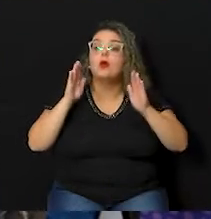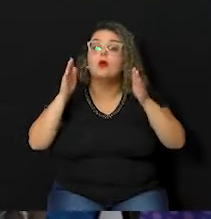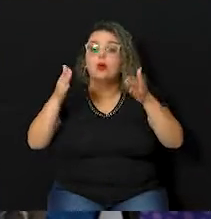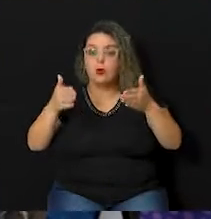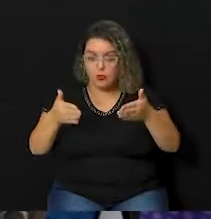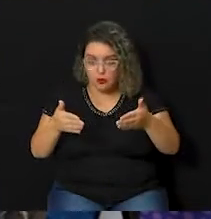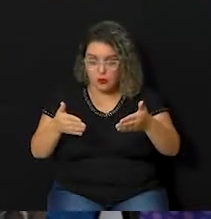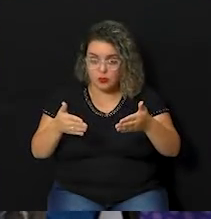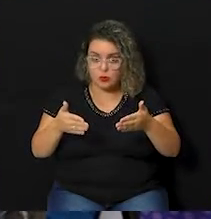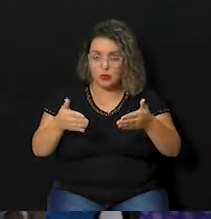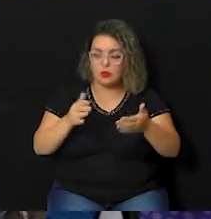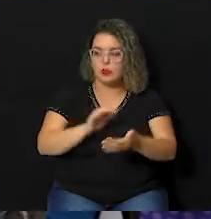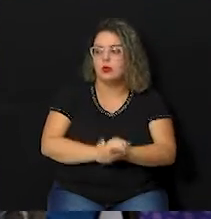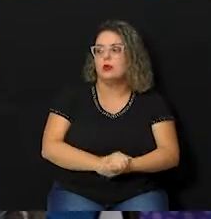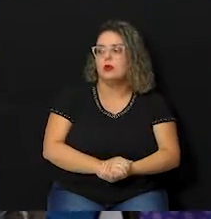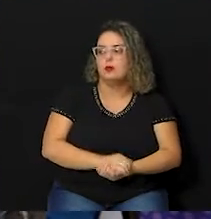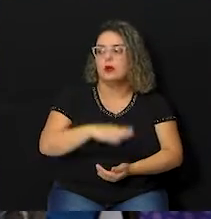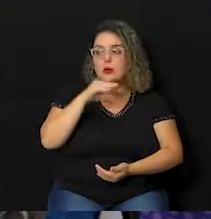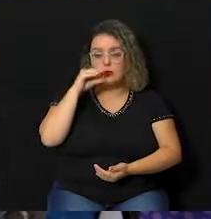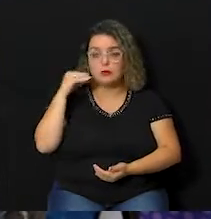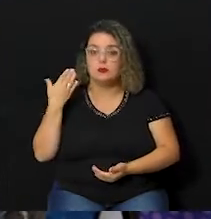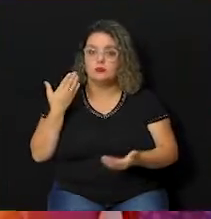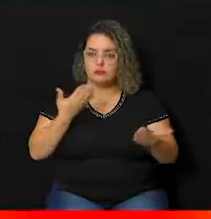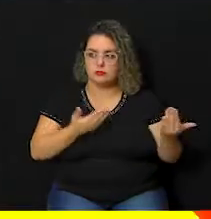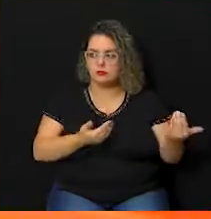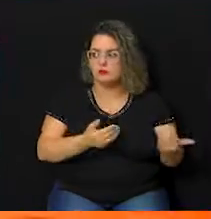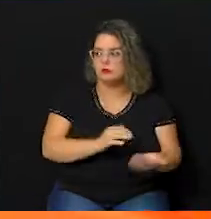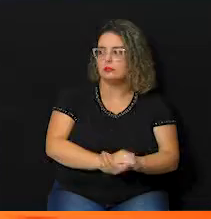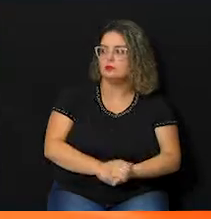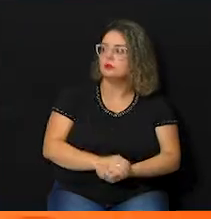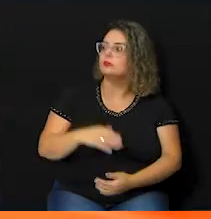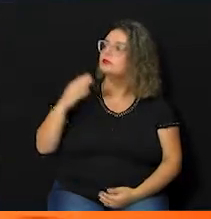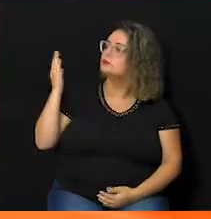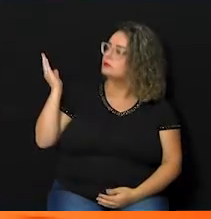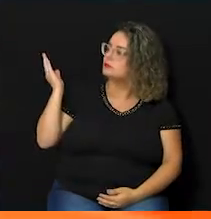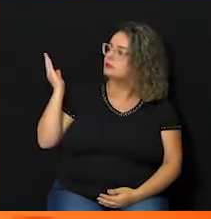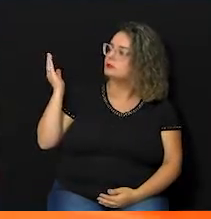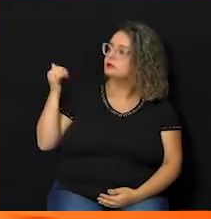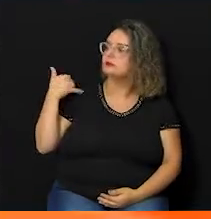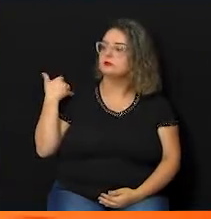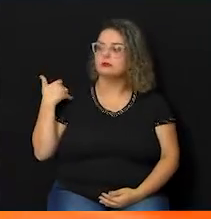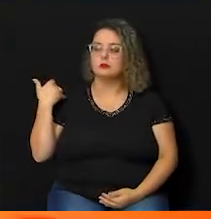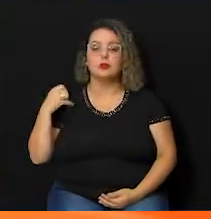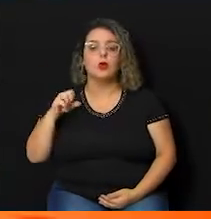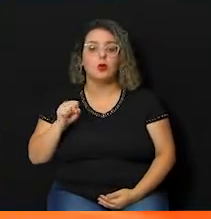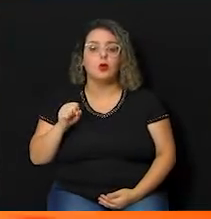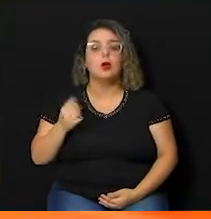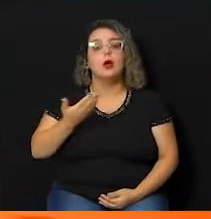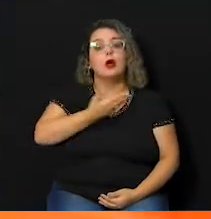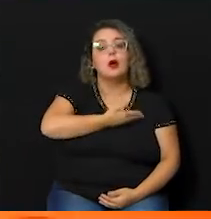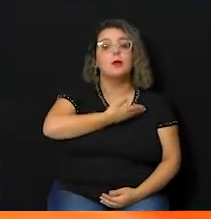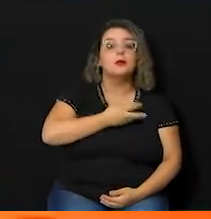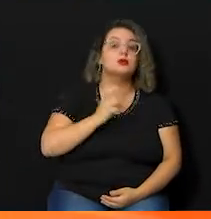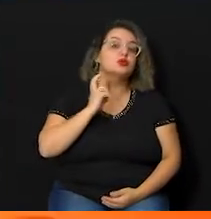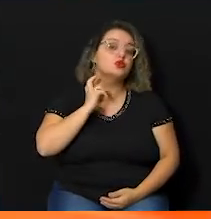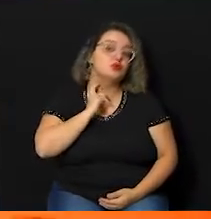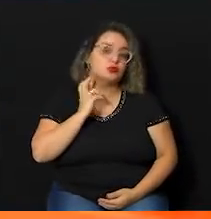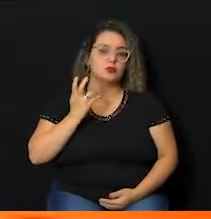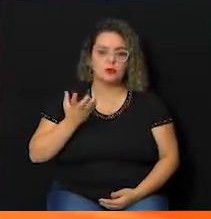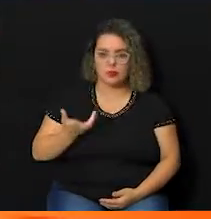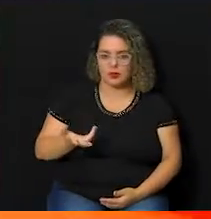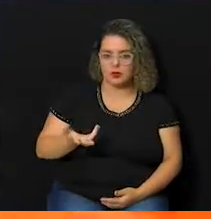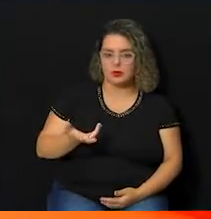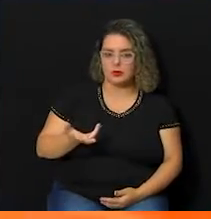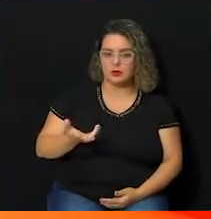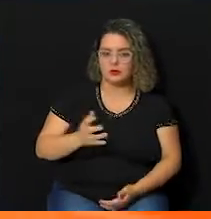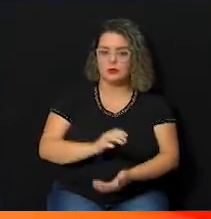de um terrorzinho. Que a Mina Blue, ela é uma filha de humanos que eram amigos de vampiros. E os pais dela acabaram